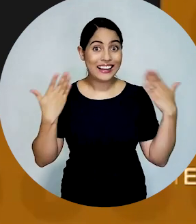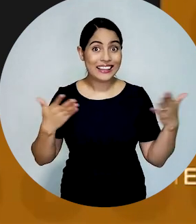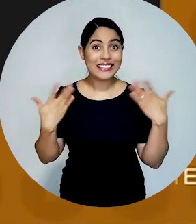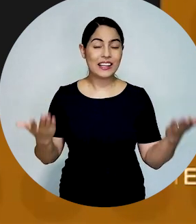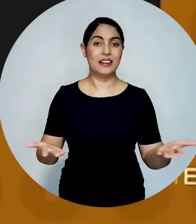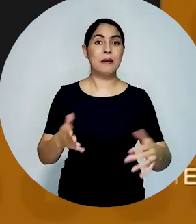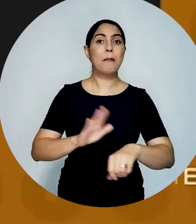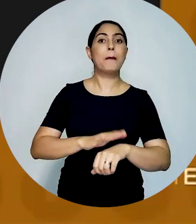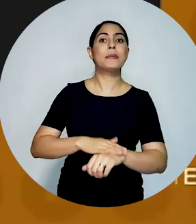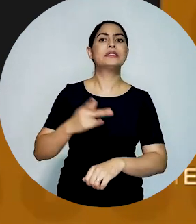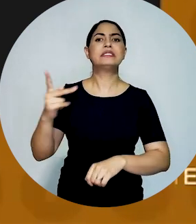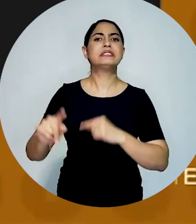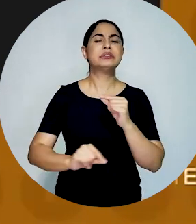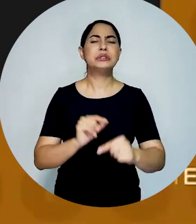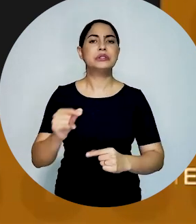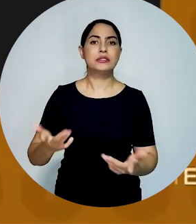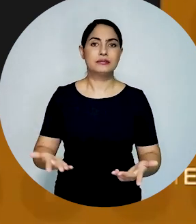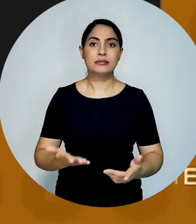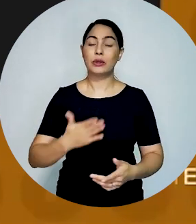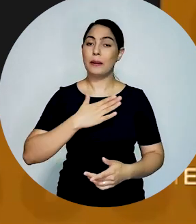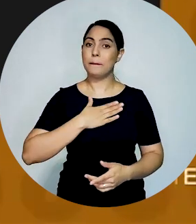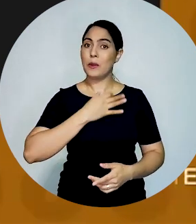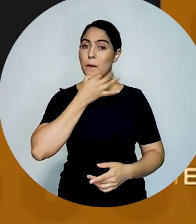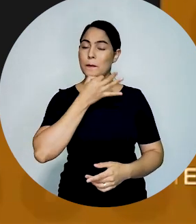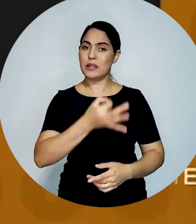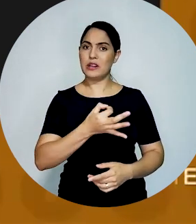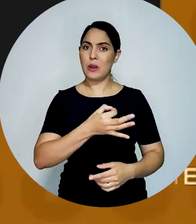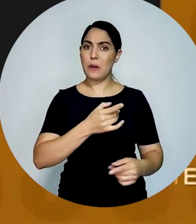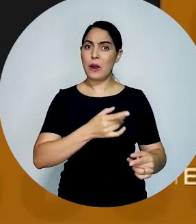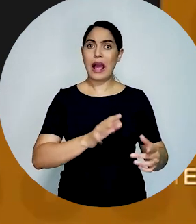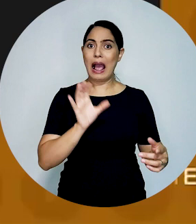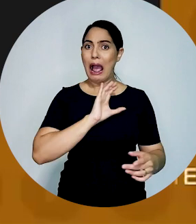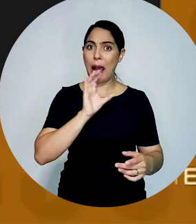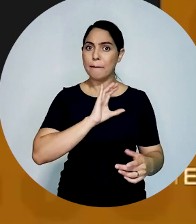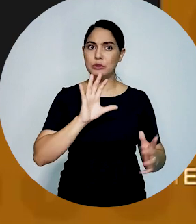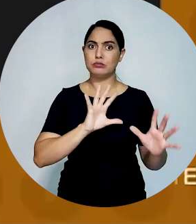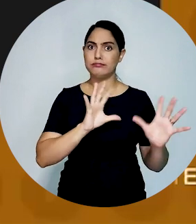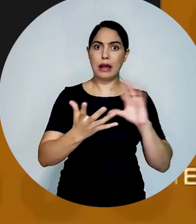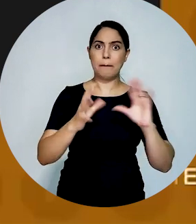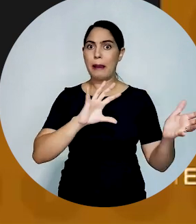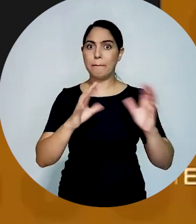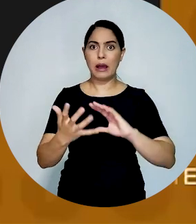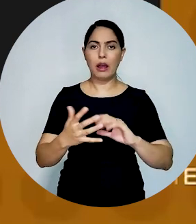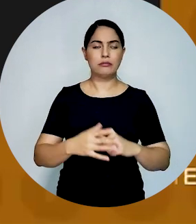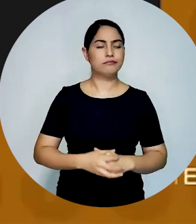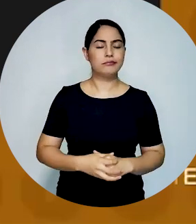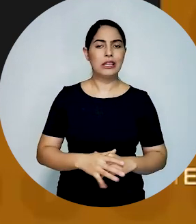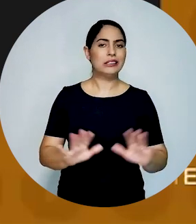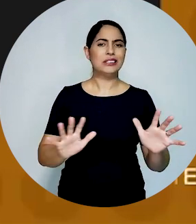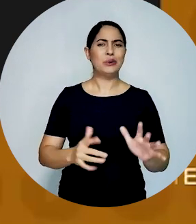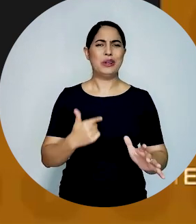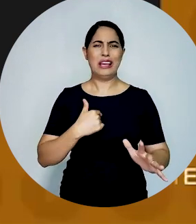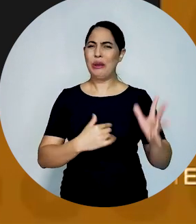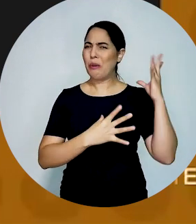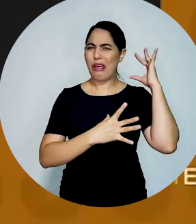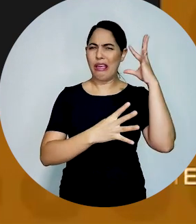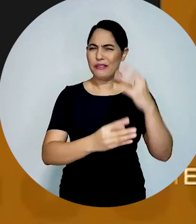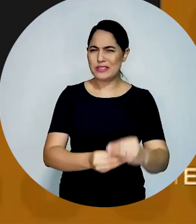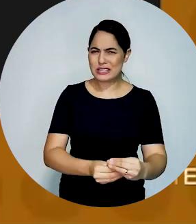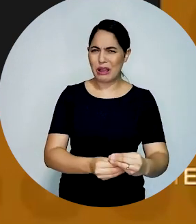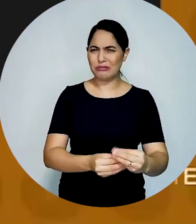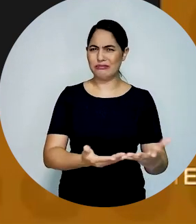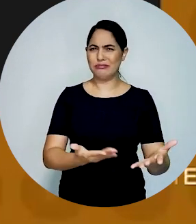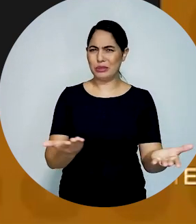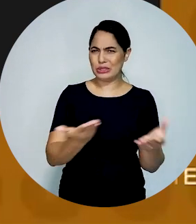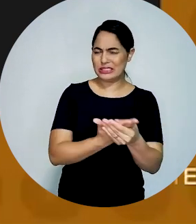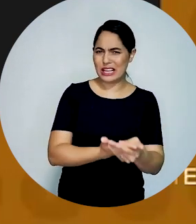num momento alegre? Porque dar a solução no primeiro encontro me parece um equívoco enorme. Por isso que eu não faço revisão de planejamento sucessório.